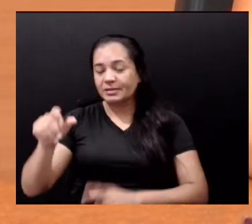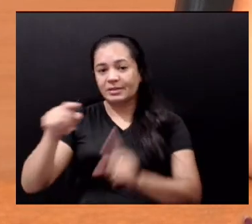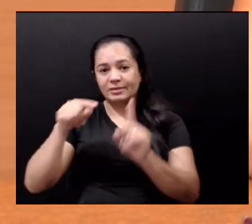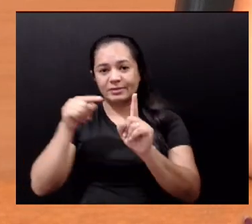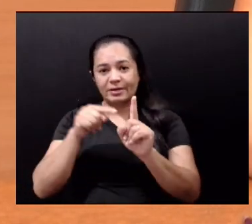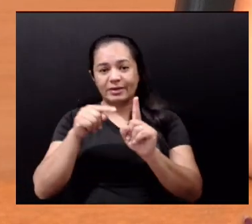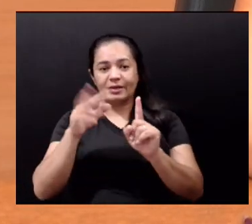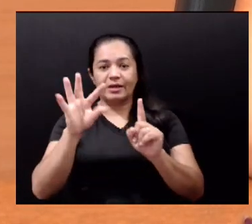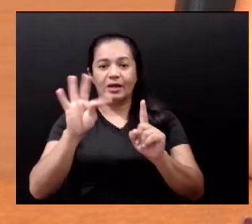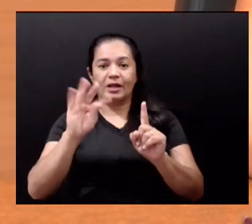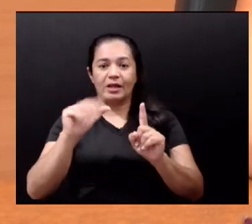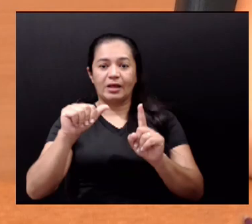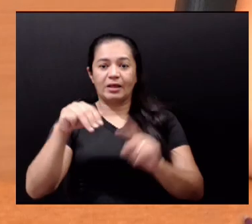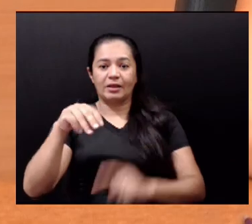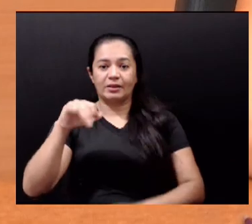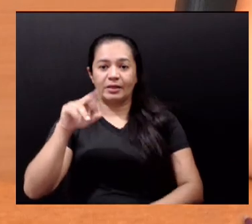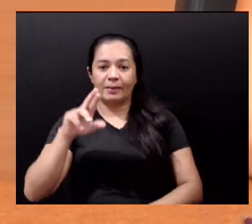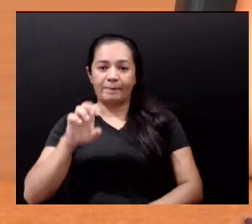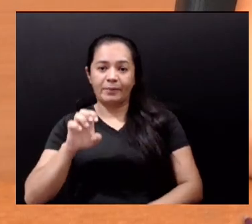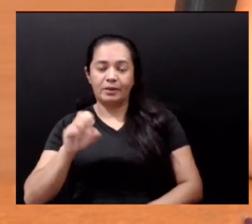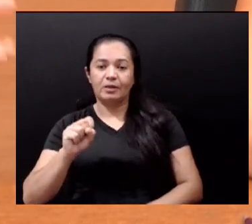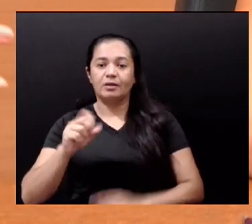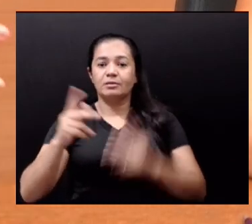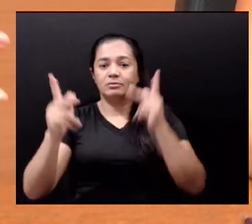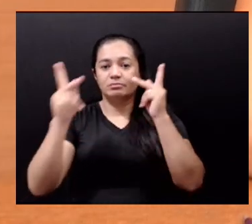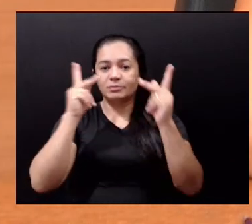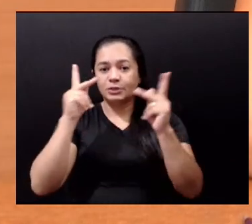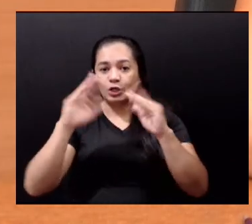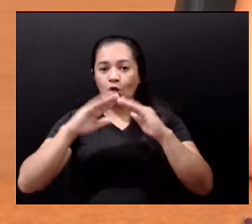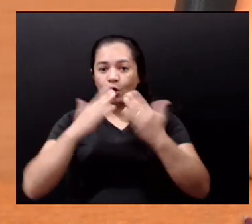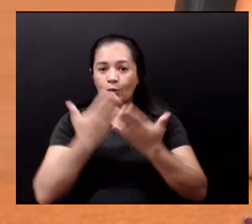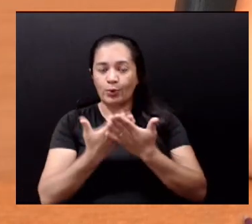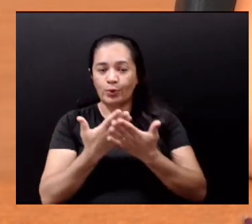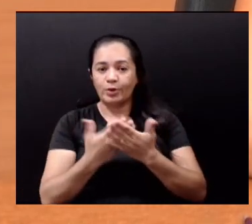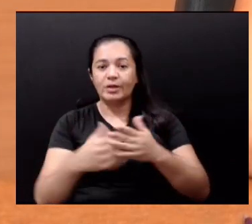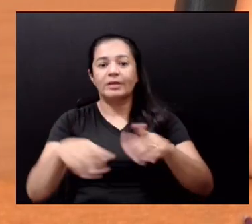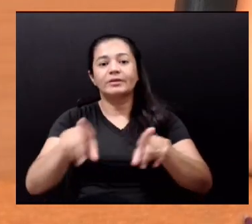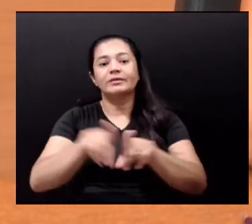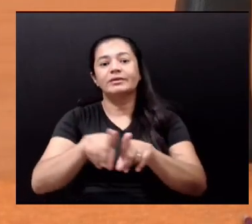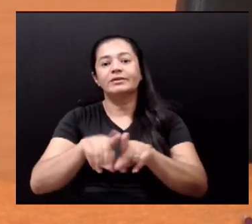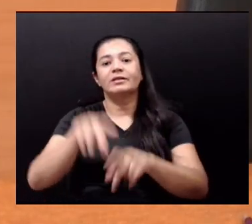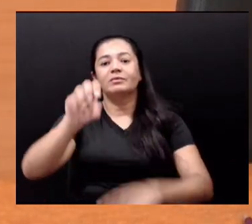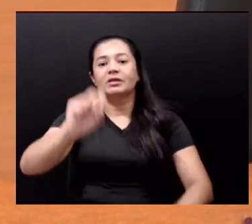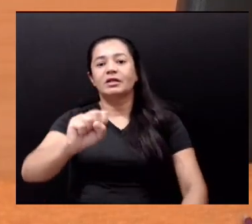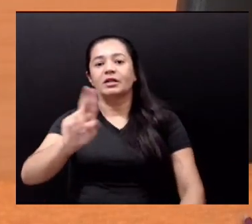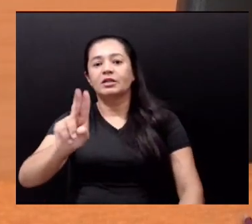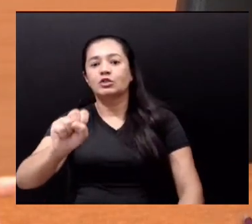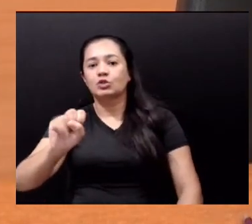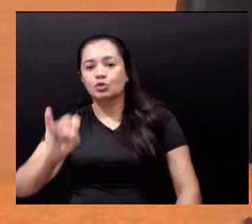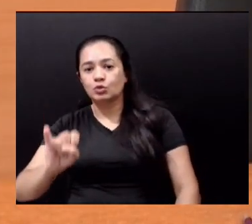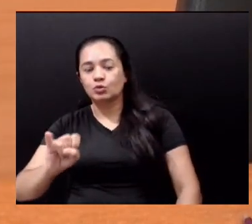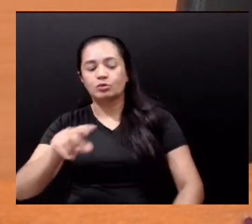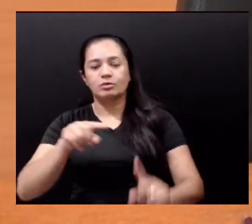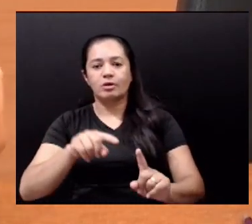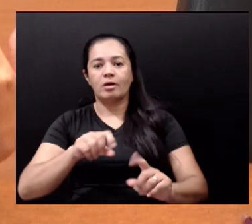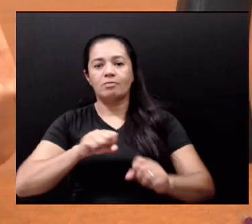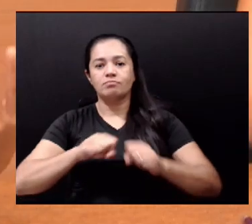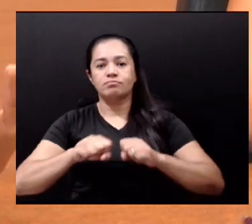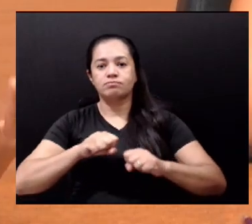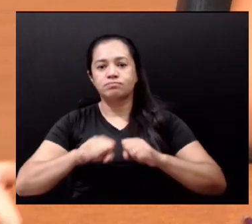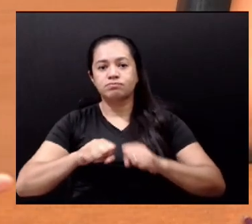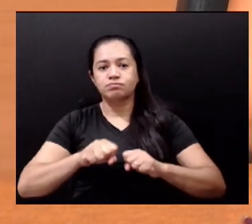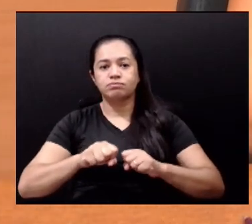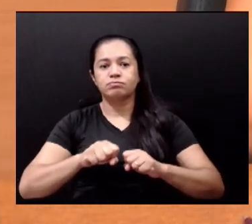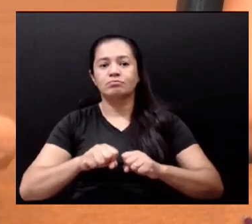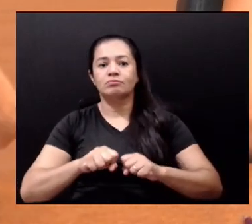a gente aqui. E também a Suzy Cristel, que é uma militante PLP do